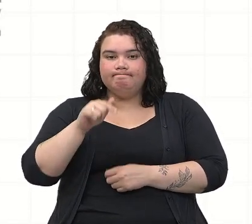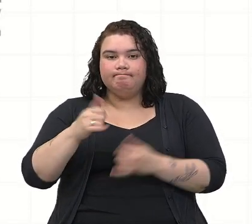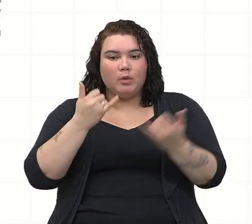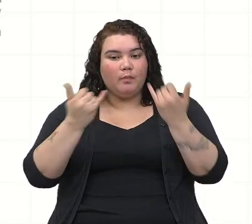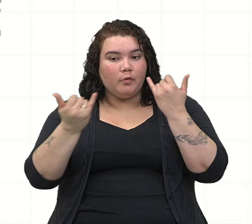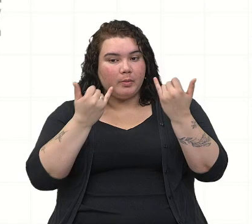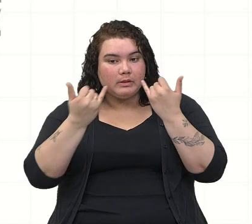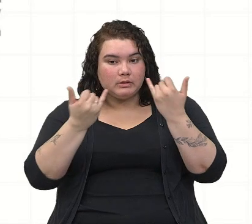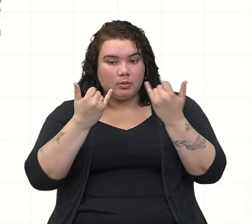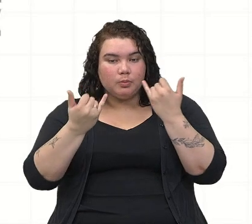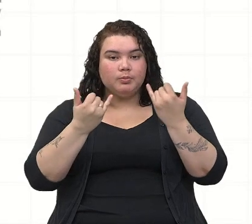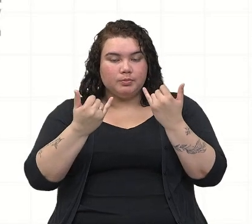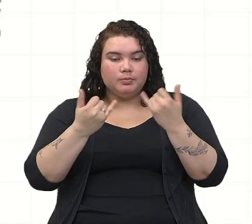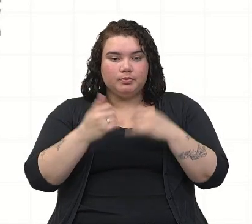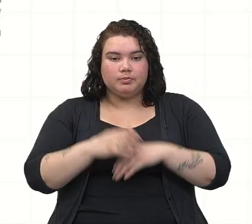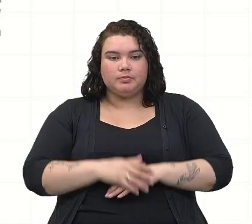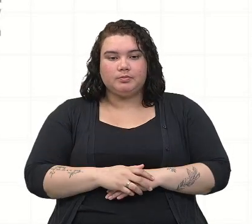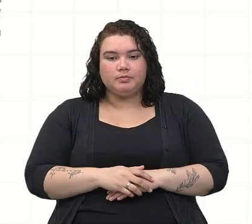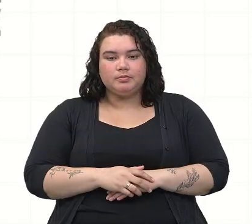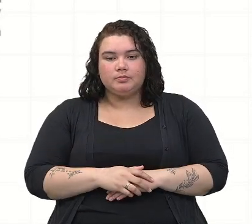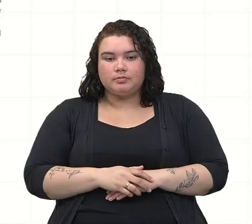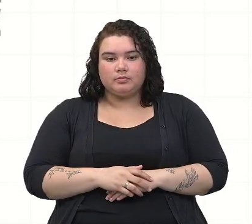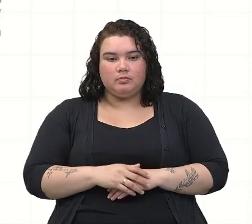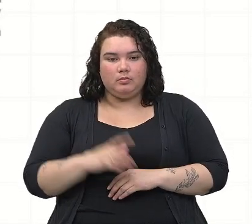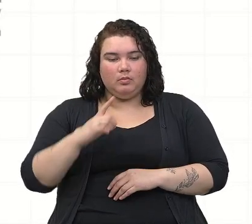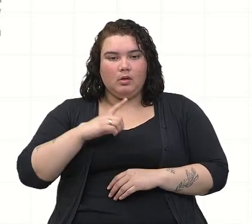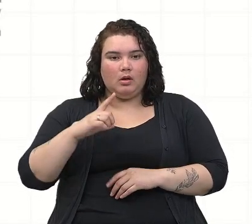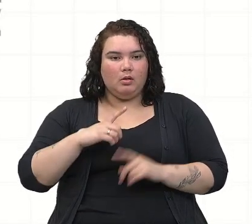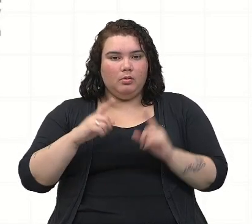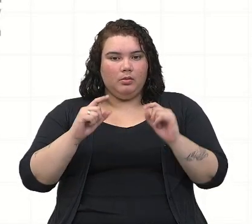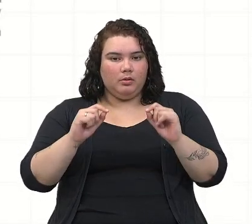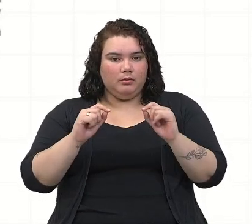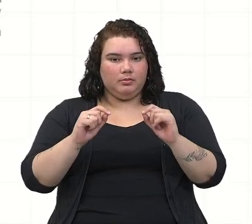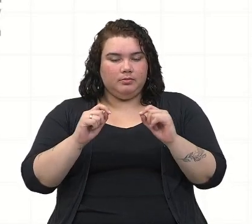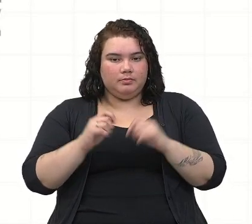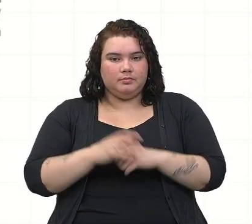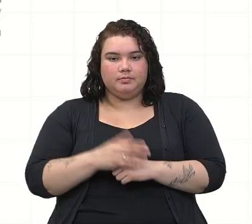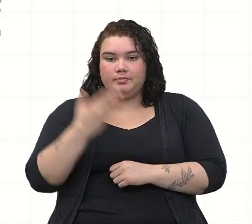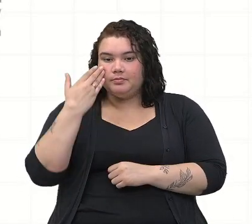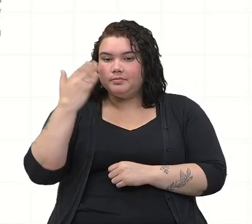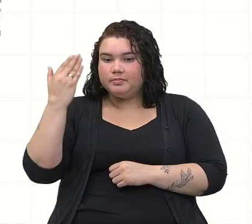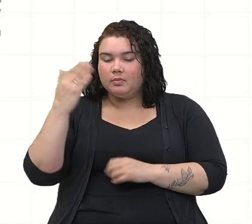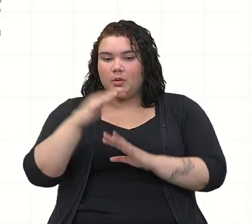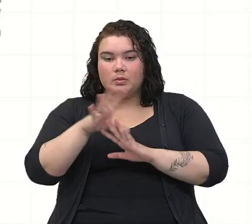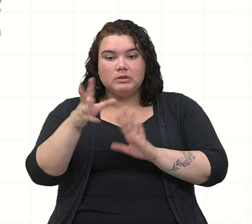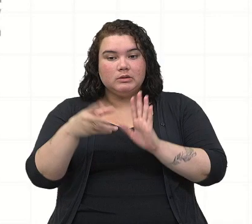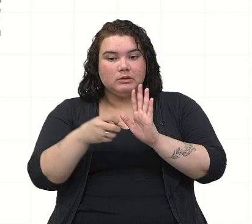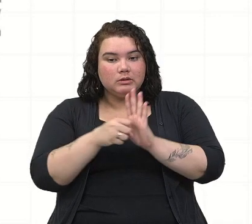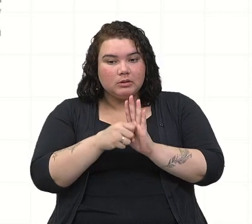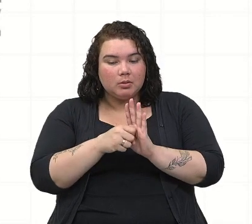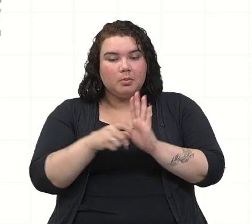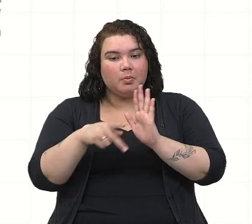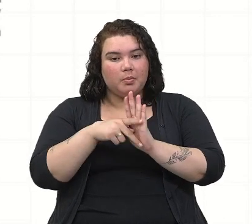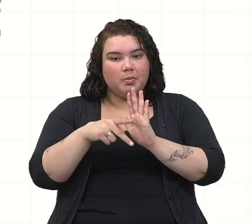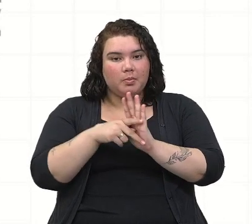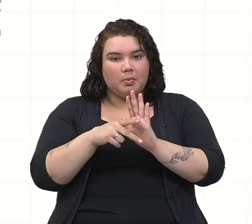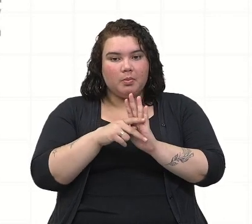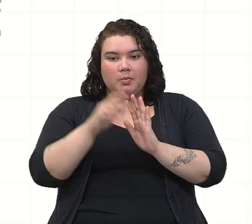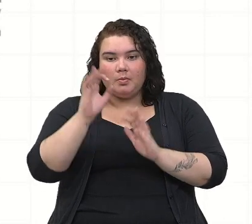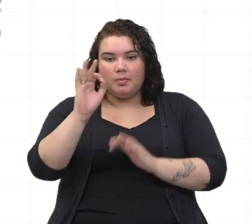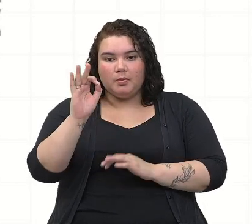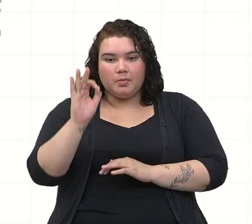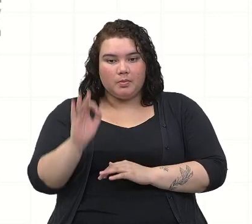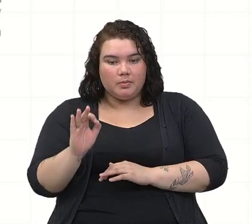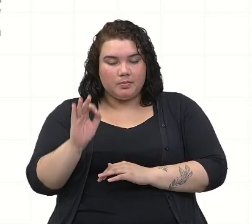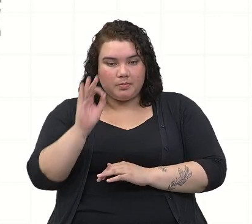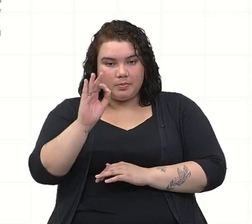essas informações. E aí tem um símbolo gigante aqui da porcentagem, né?